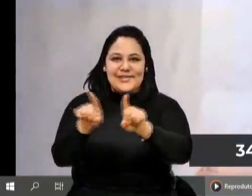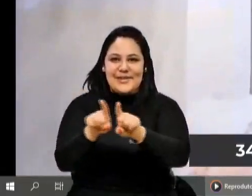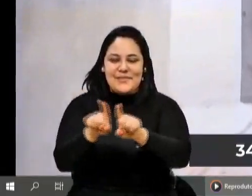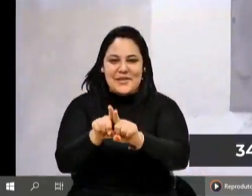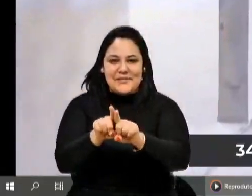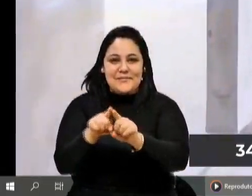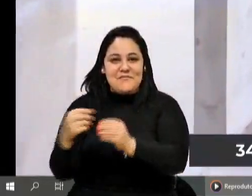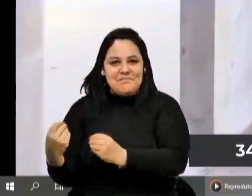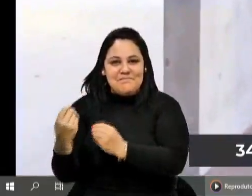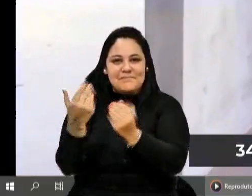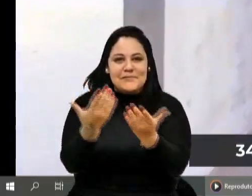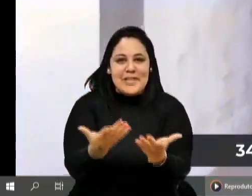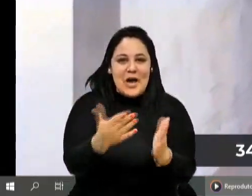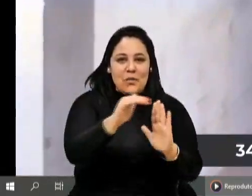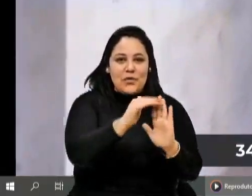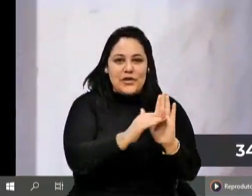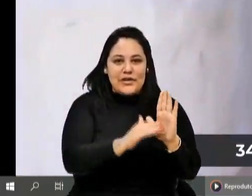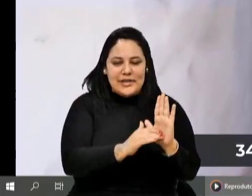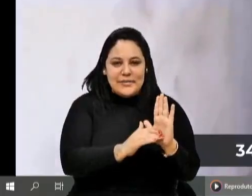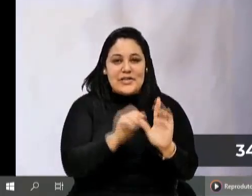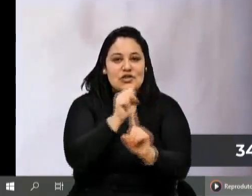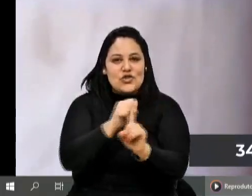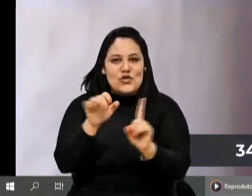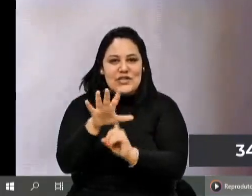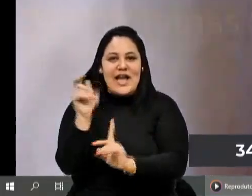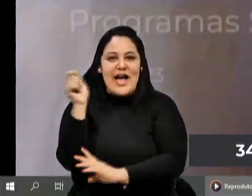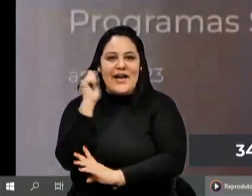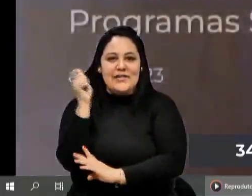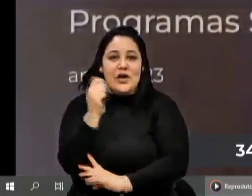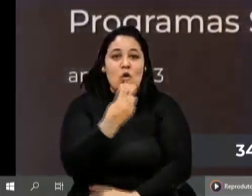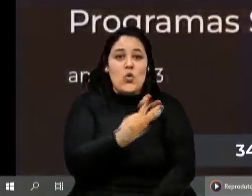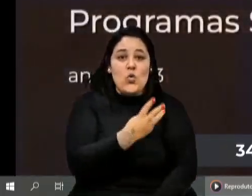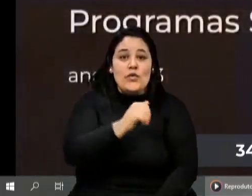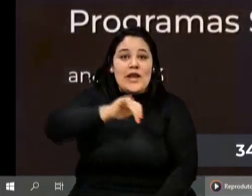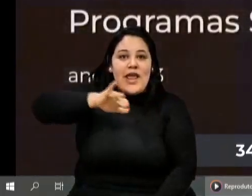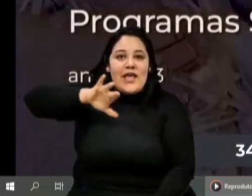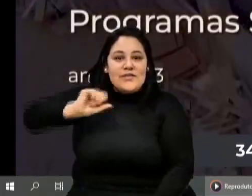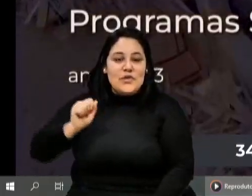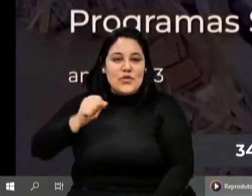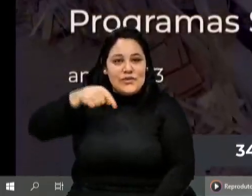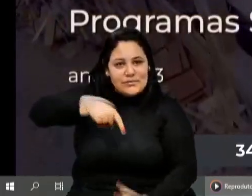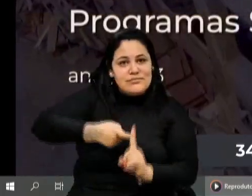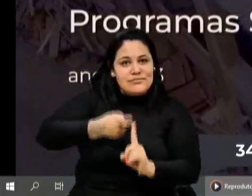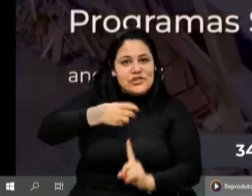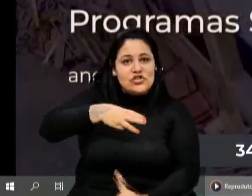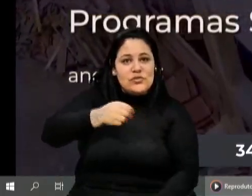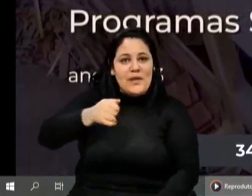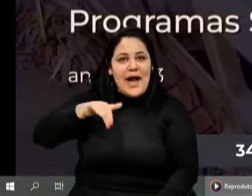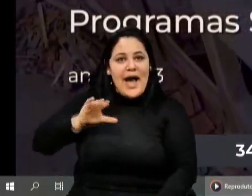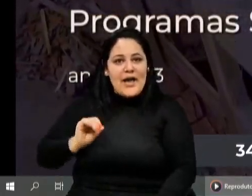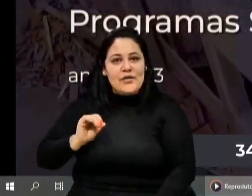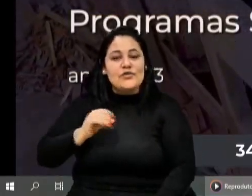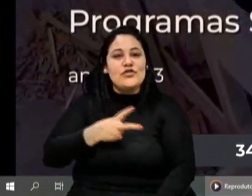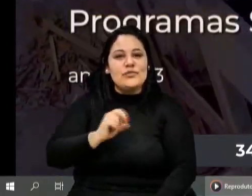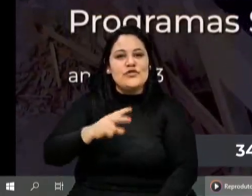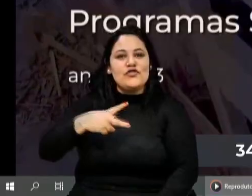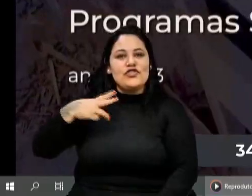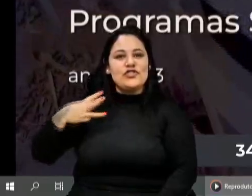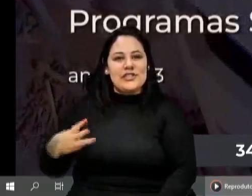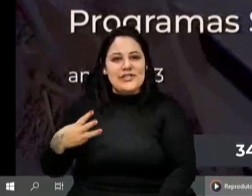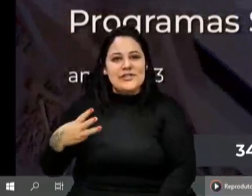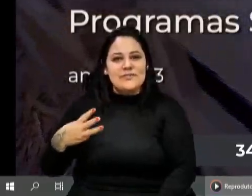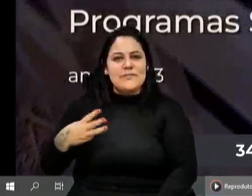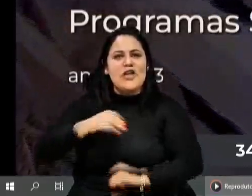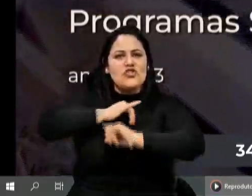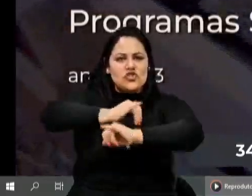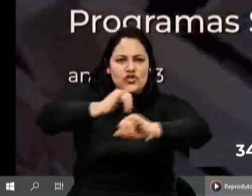contemplada pelo programa ProSocial RS com 3 milhões em maio deste ano. Campanhas de apadrinhamento e de doação